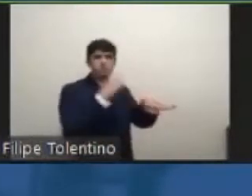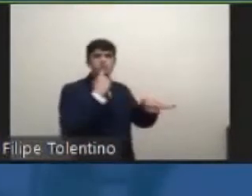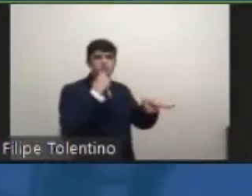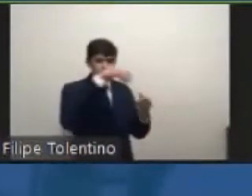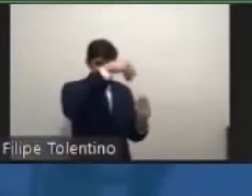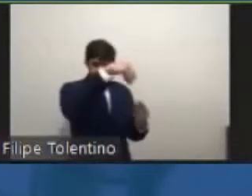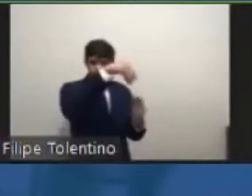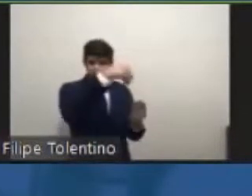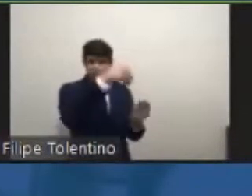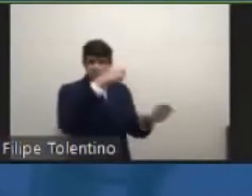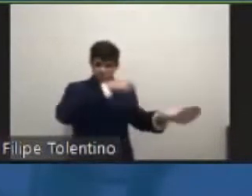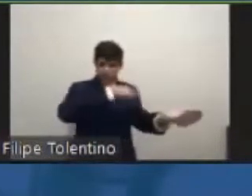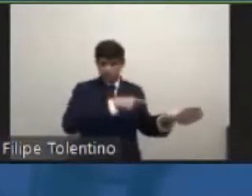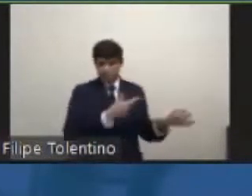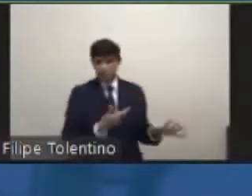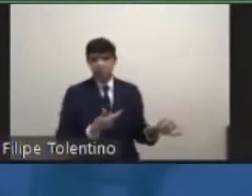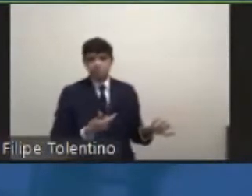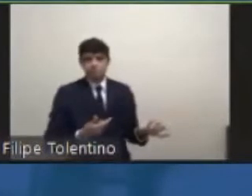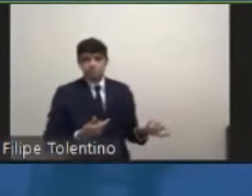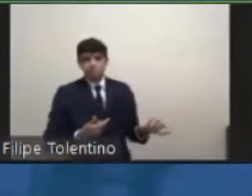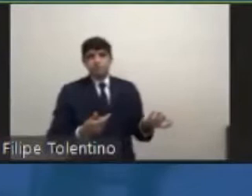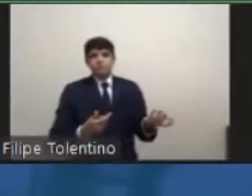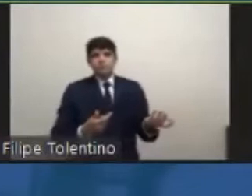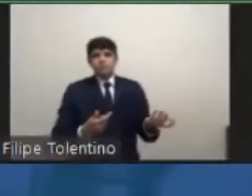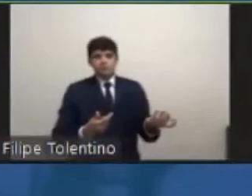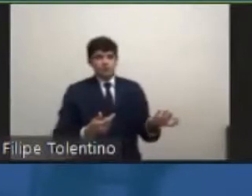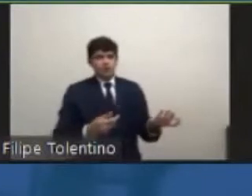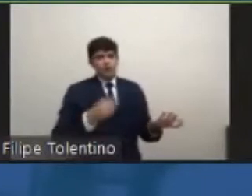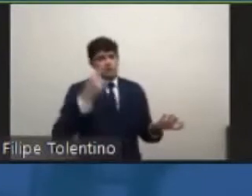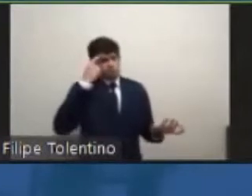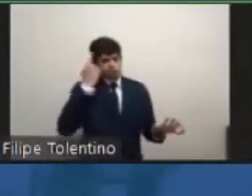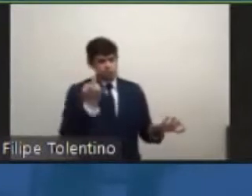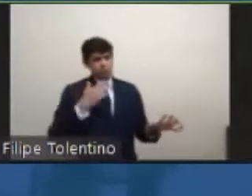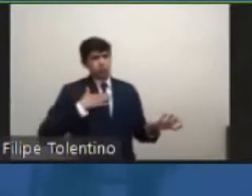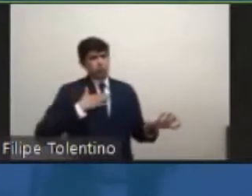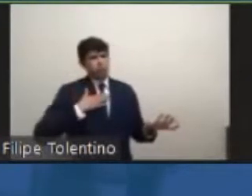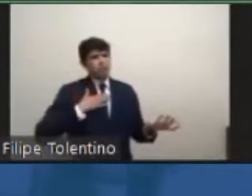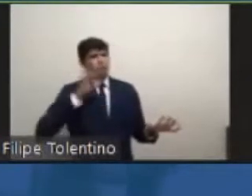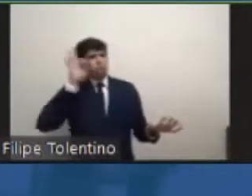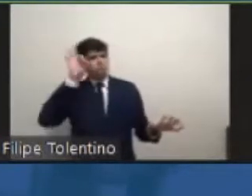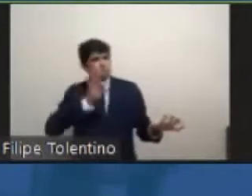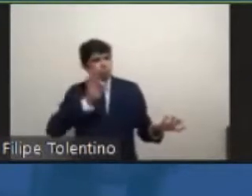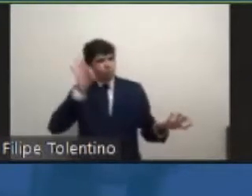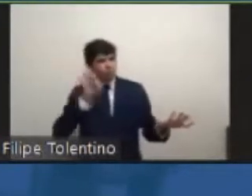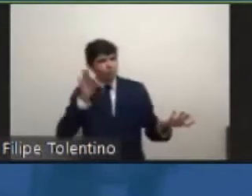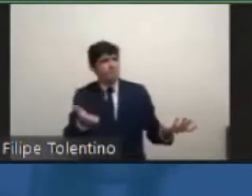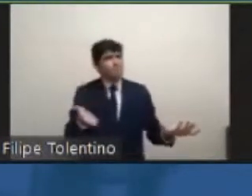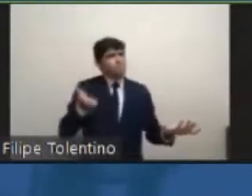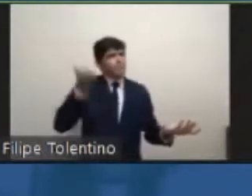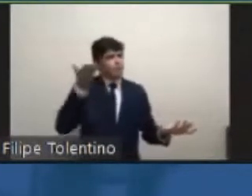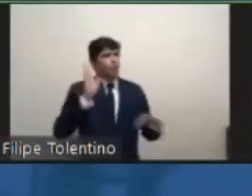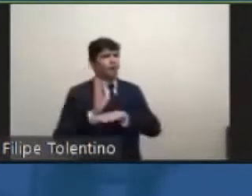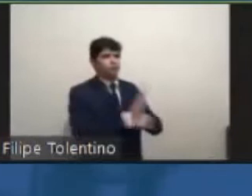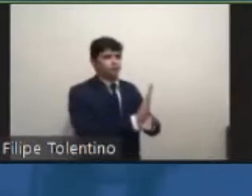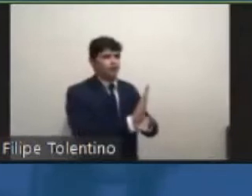do paciente. E continua tratando o paciente usando um procedimento que, do ponto de vista dele, tem um percentual de êxito menor em probabilidade, mas